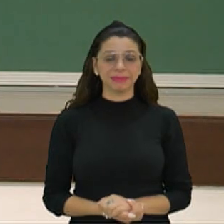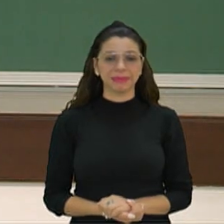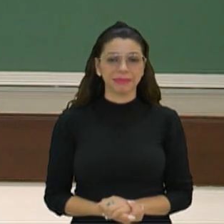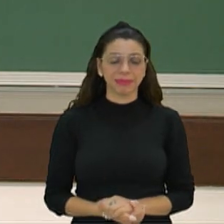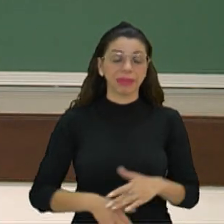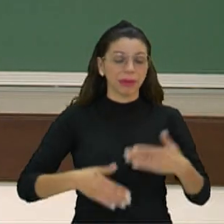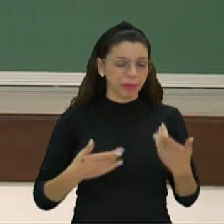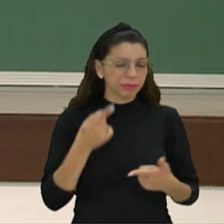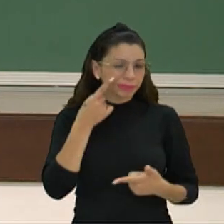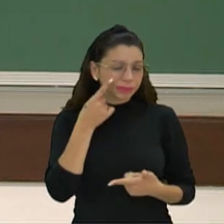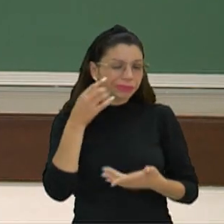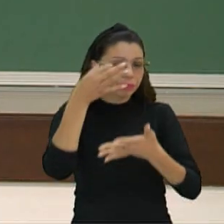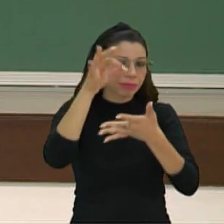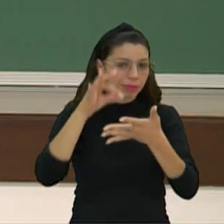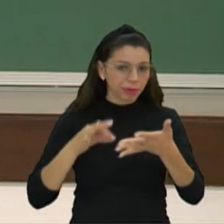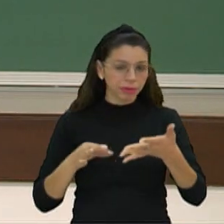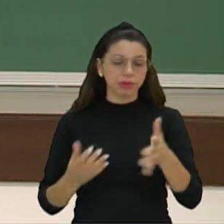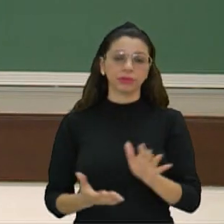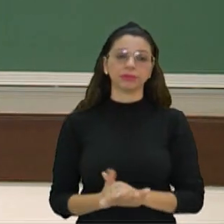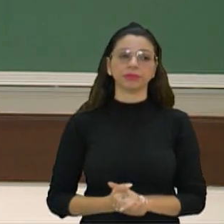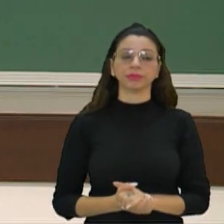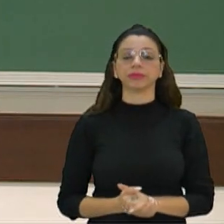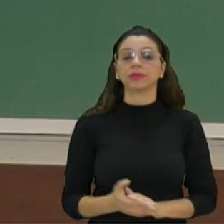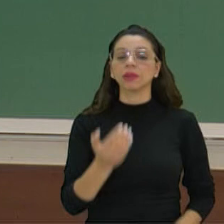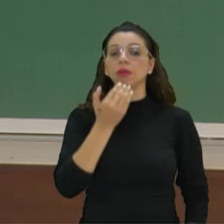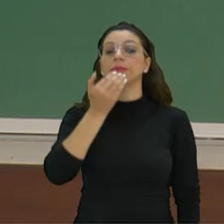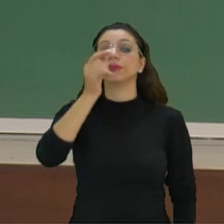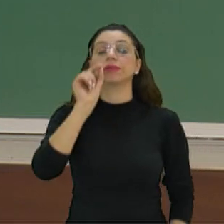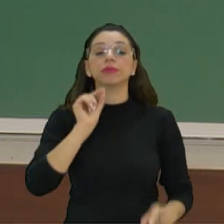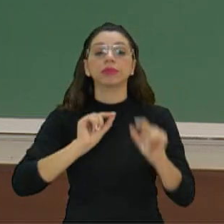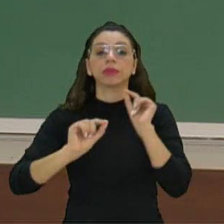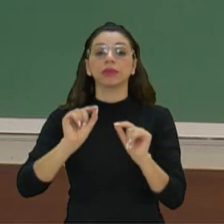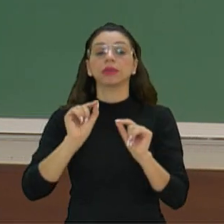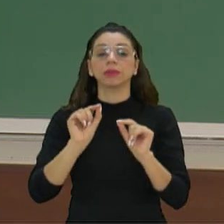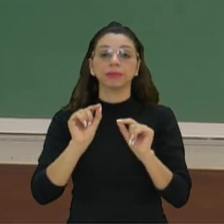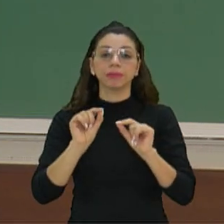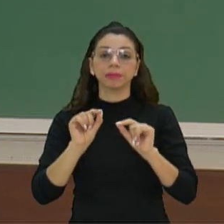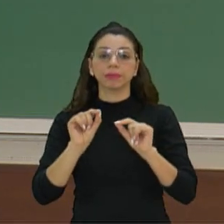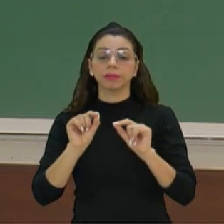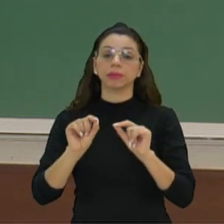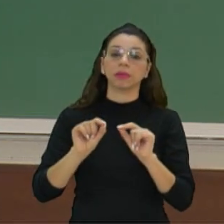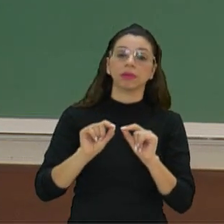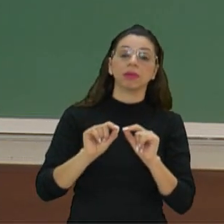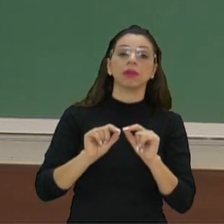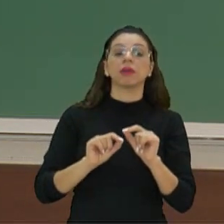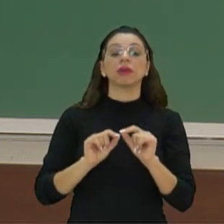Bom, vamos ver as nossas respostas aqui. Eu tinha pedido para que vocês marcassem,